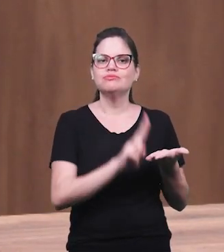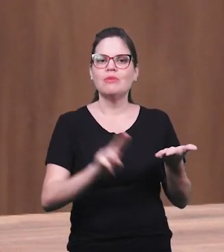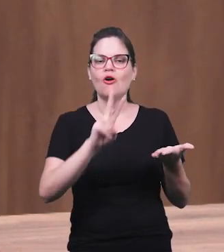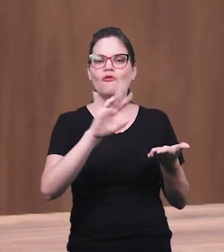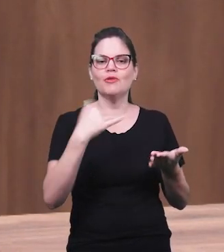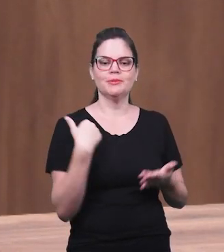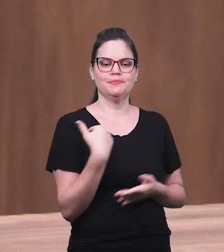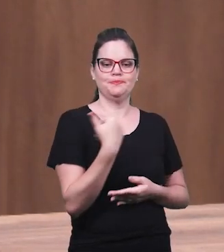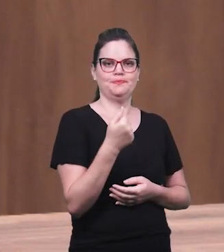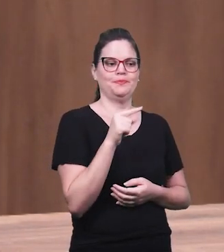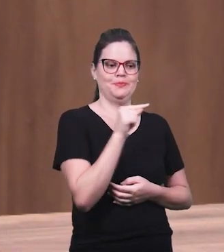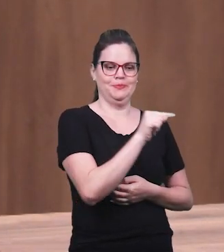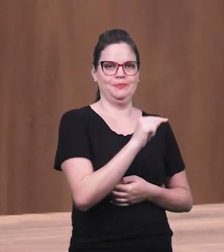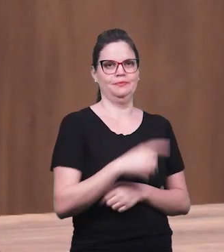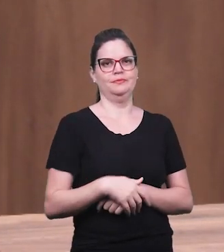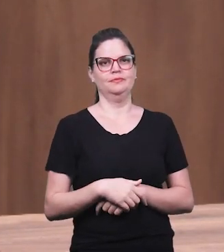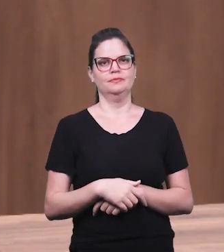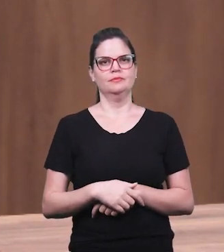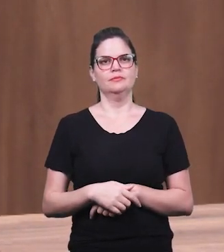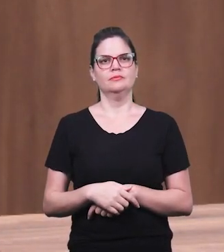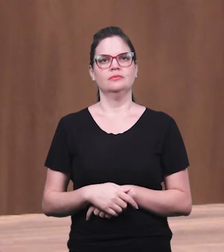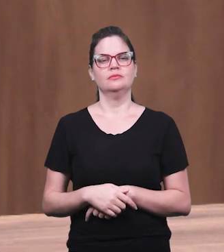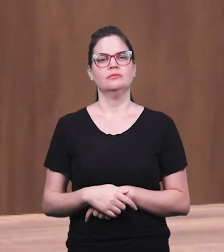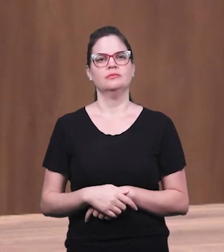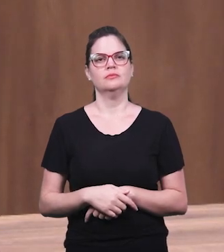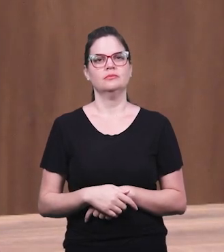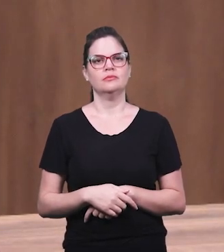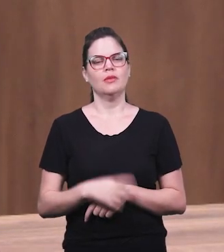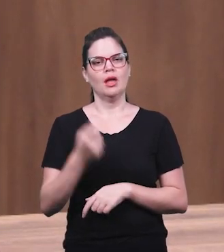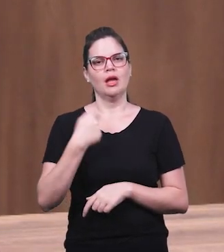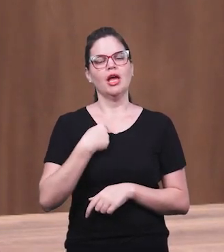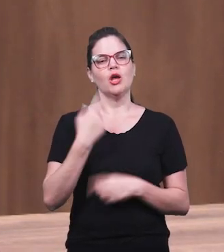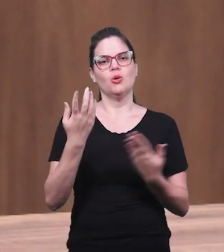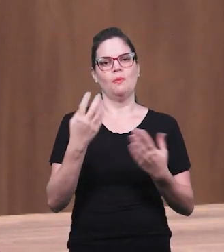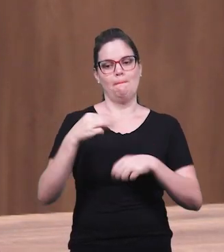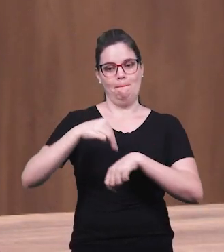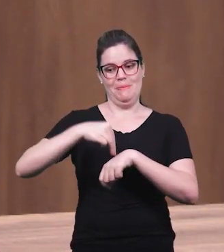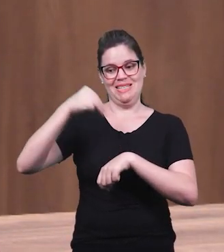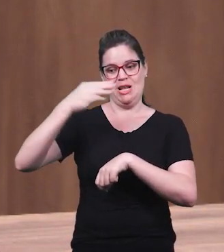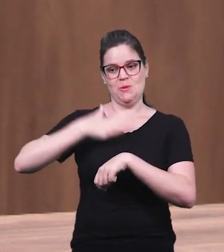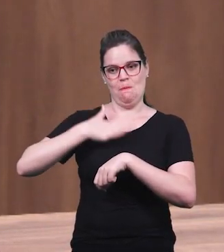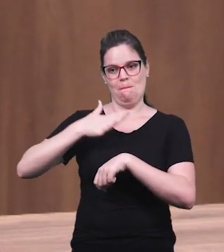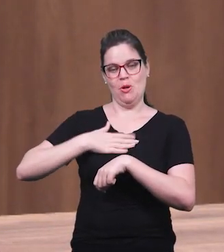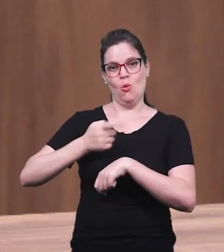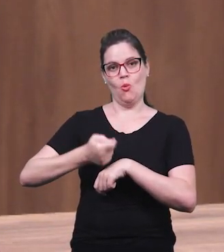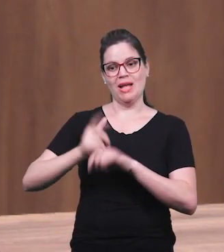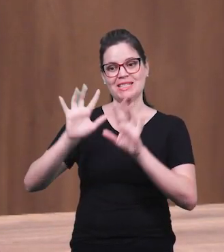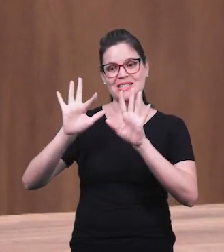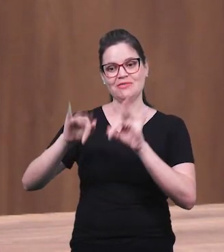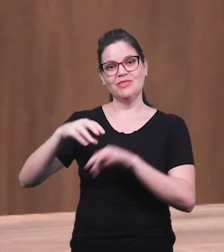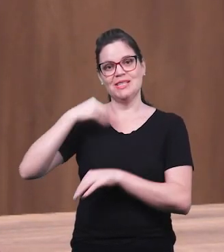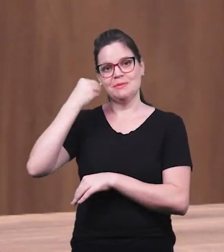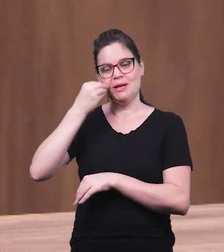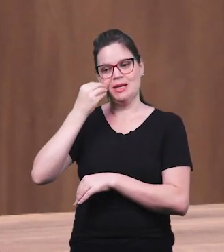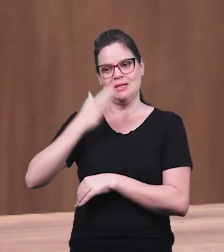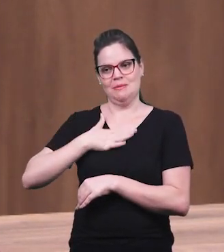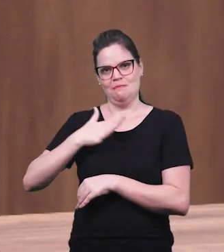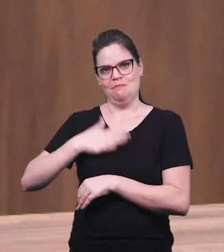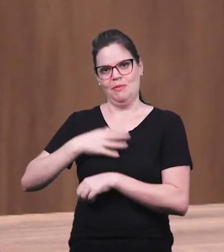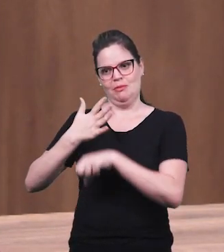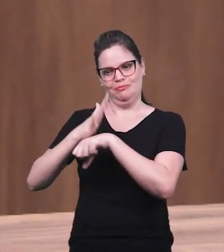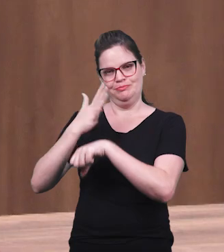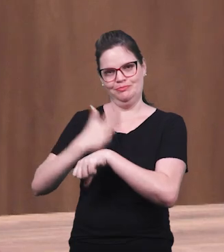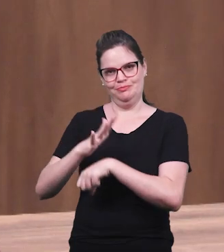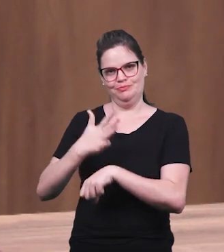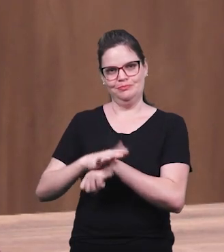Eu estava terminando em uma das experimentações do meu mestrado, o diretor nesse